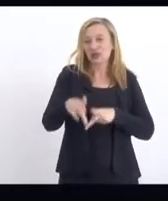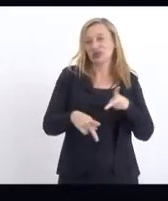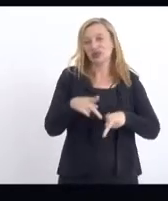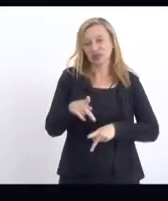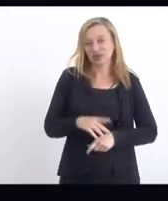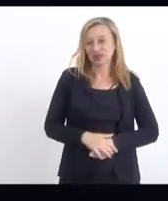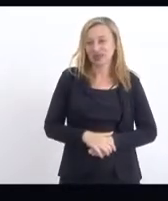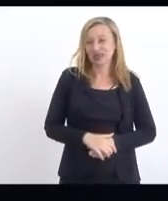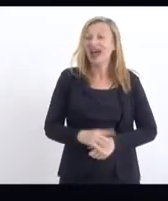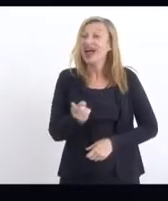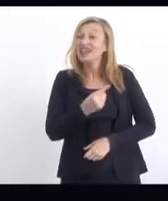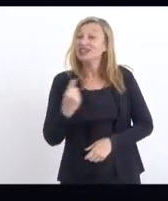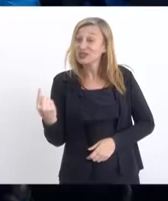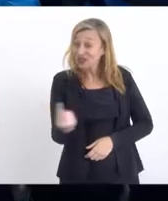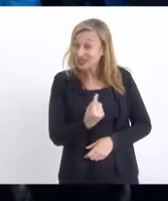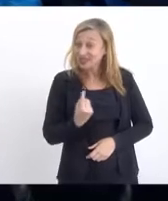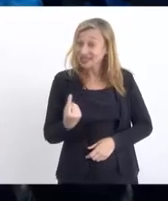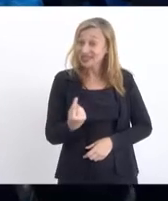fluminense.